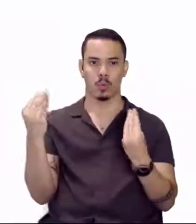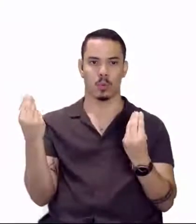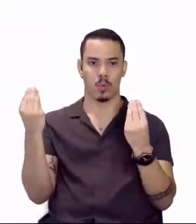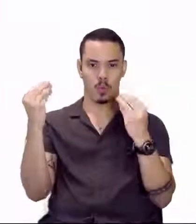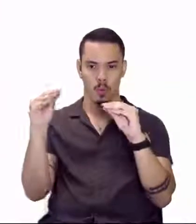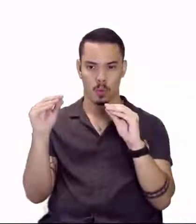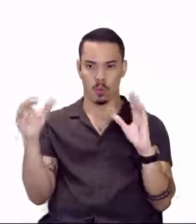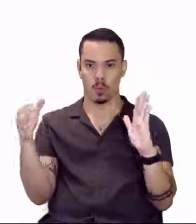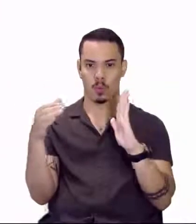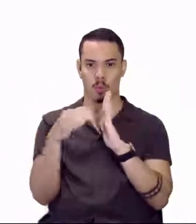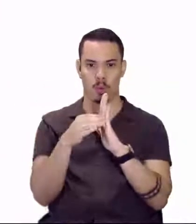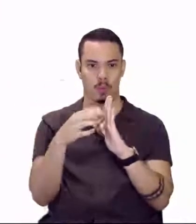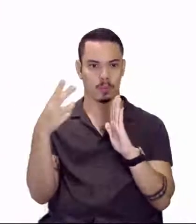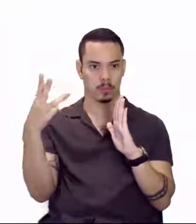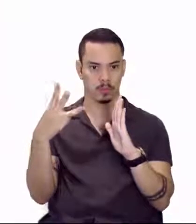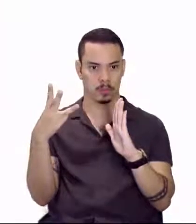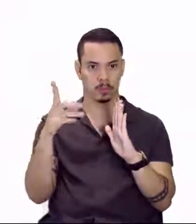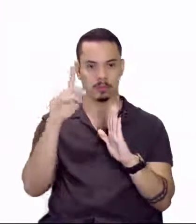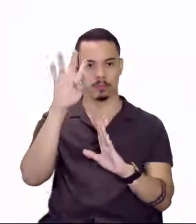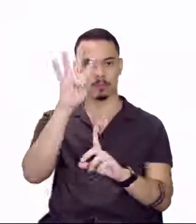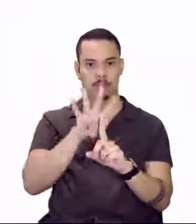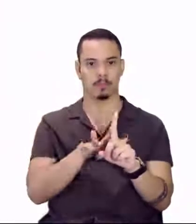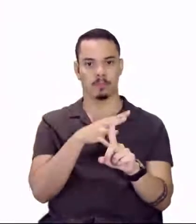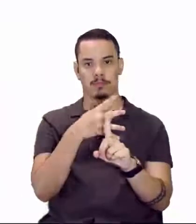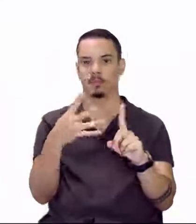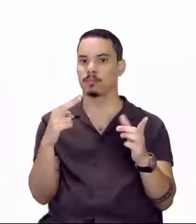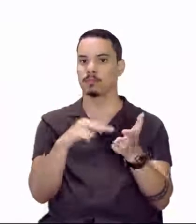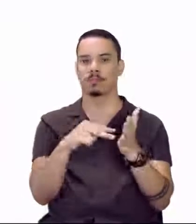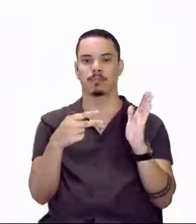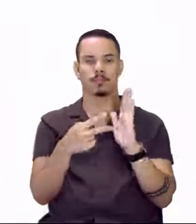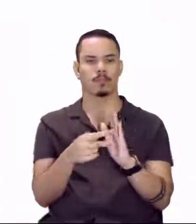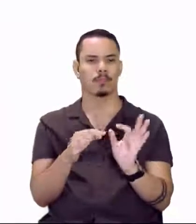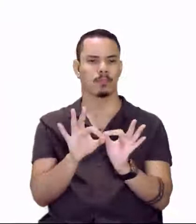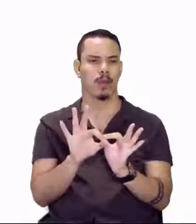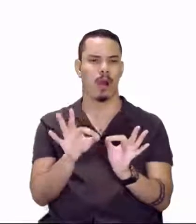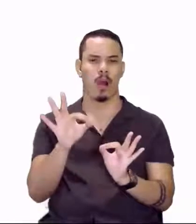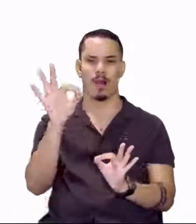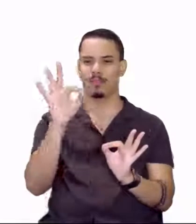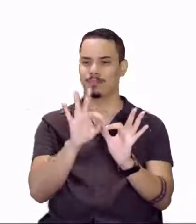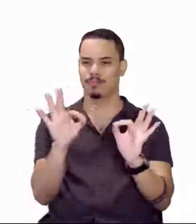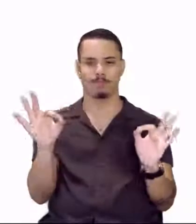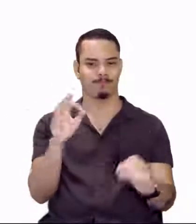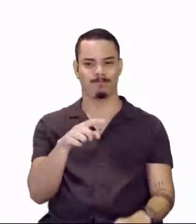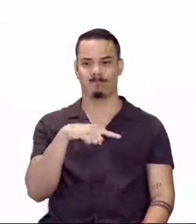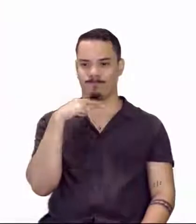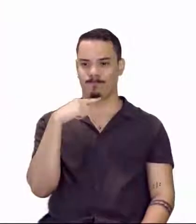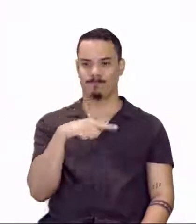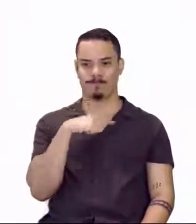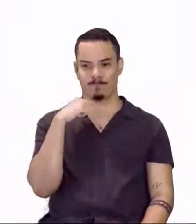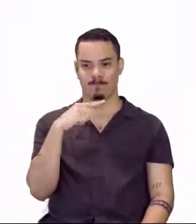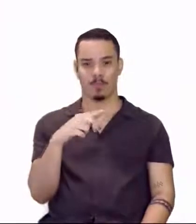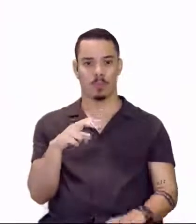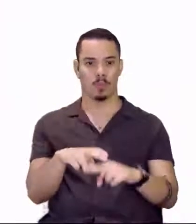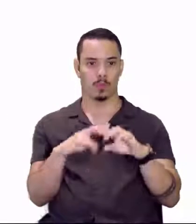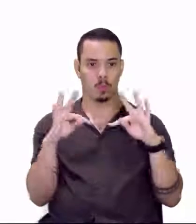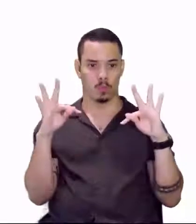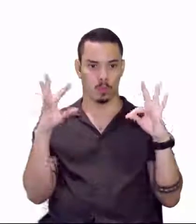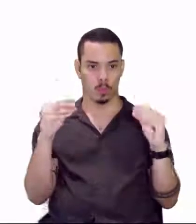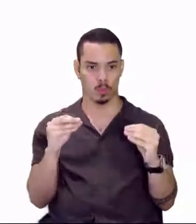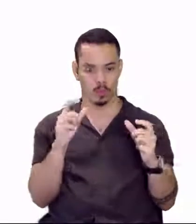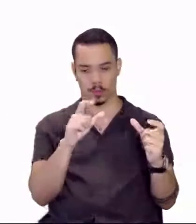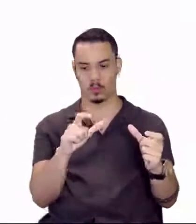aqui no grupo 3, essa tabela ela ia ficar extensa horizontalmente. Então, eles estão todos